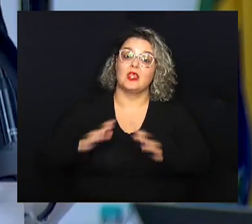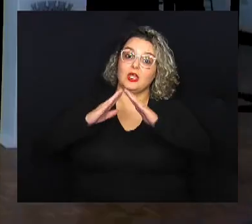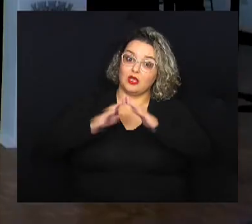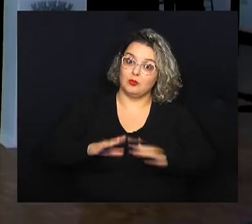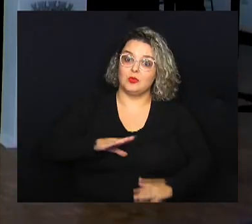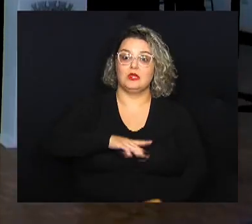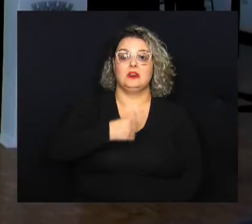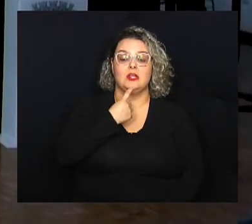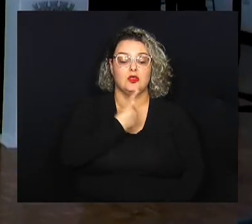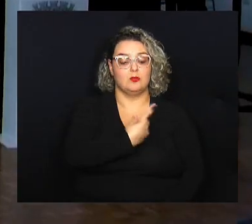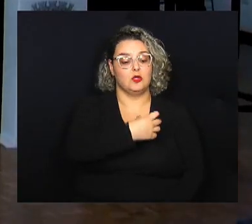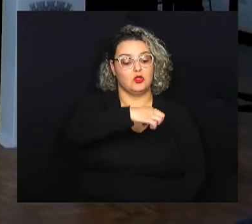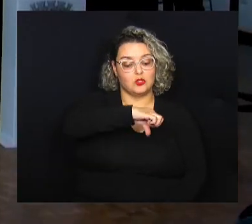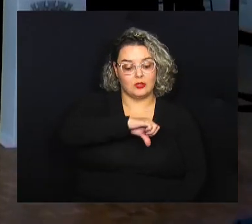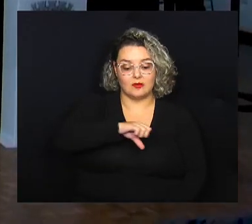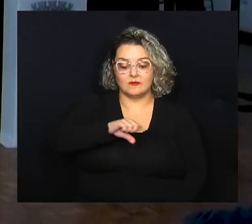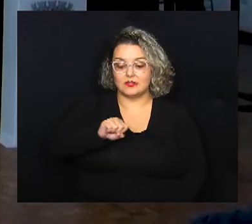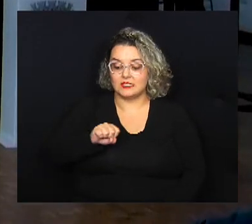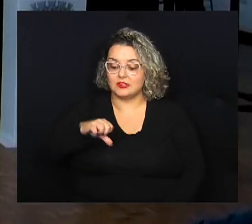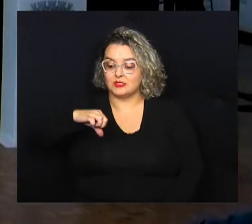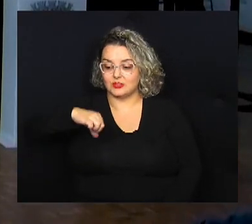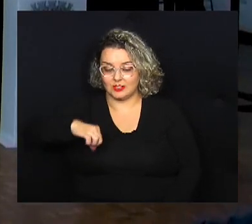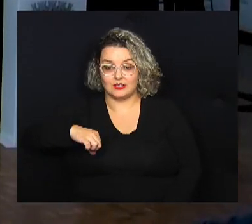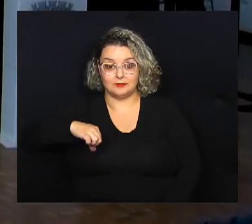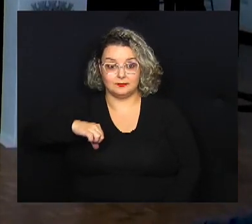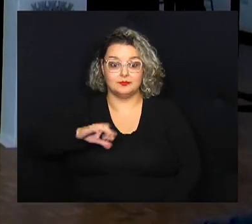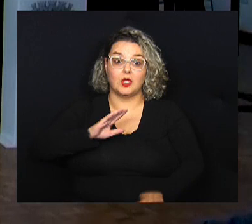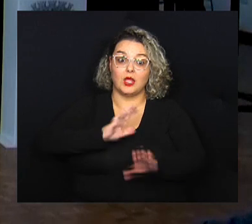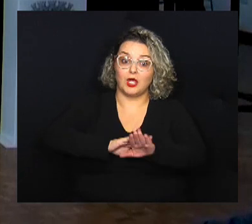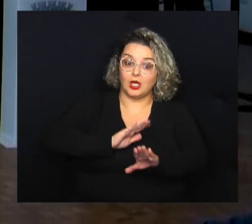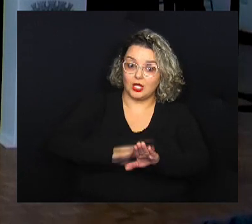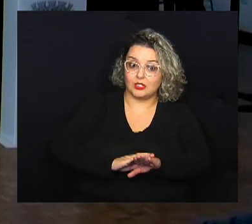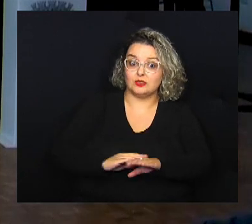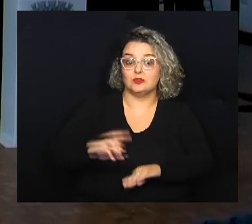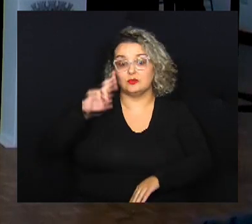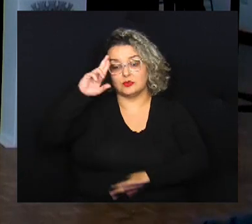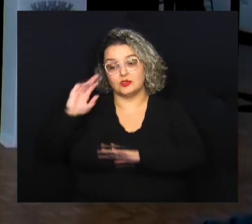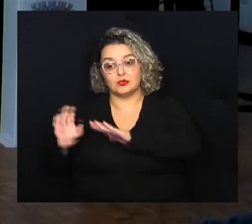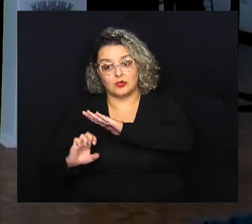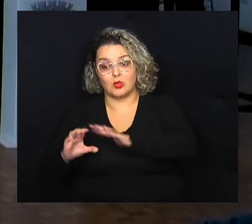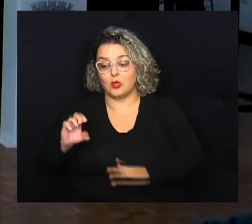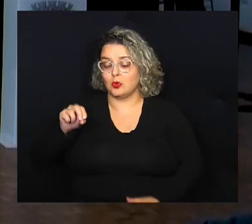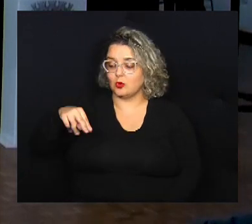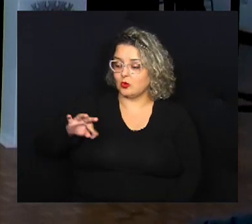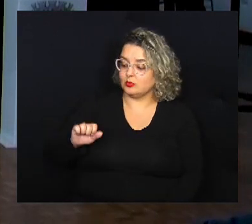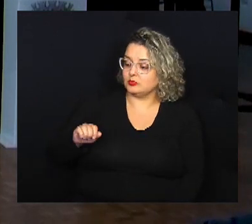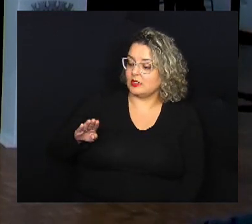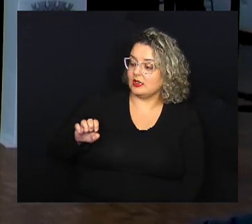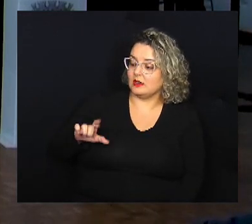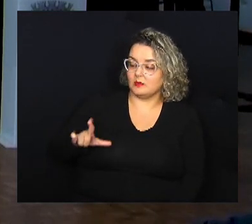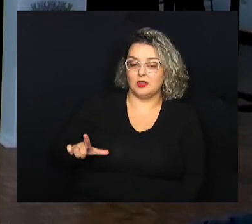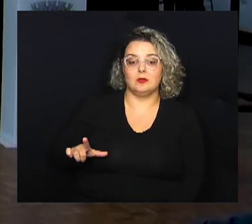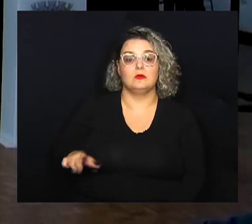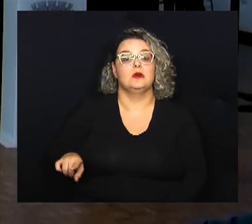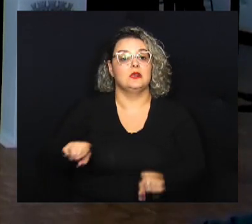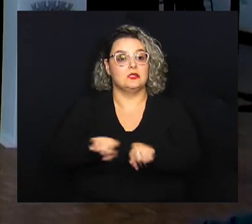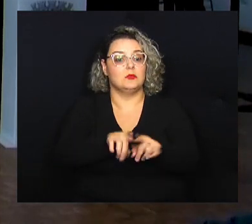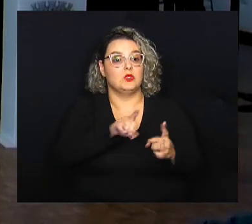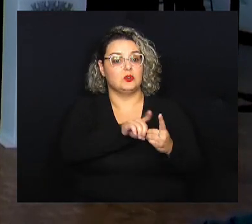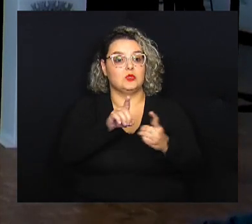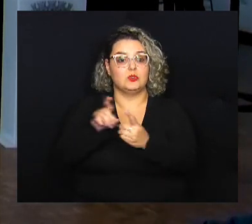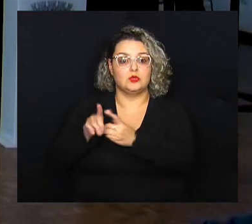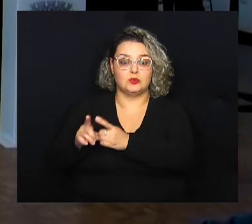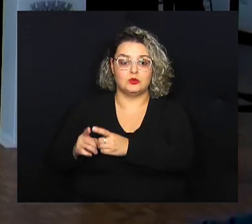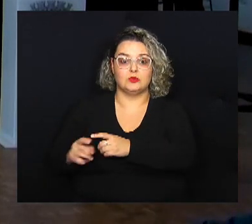desde 1989. Atua como empresário contábil e consultor de negócios nos